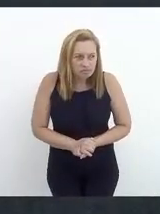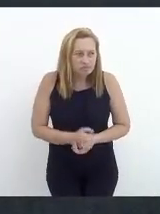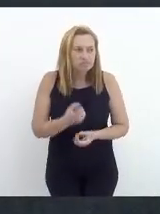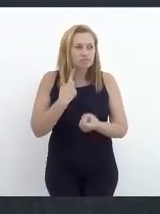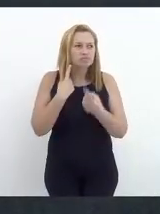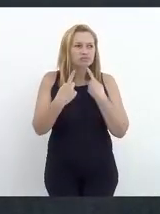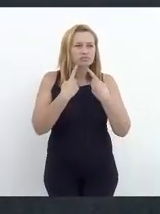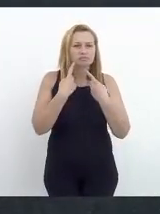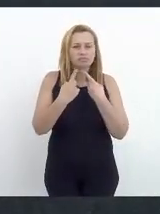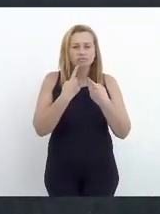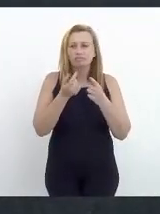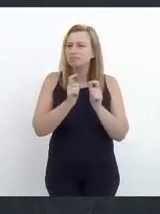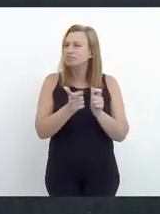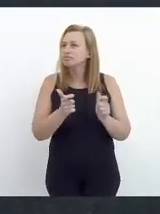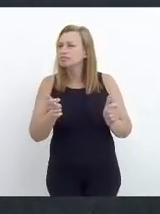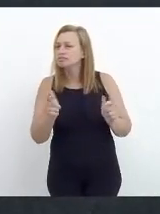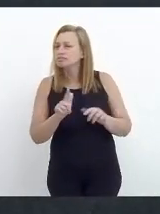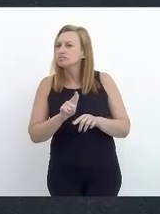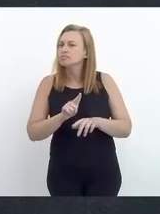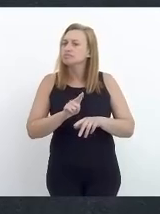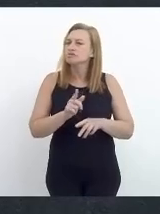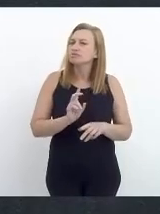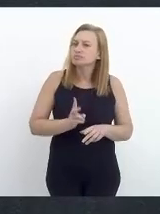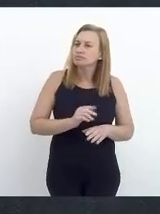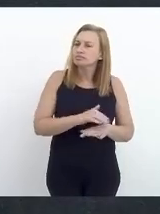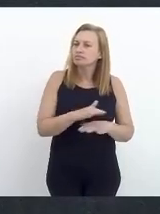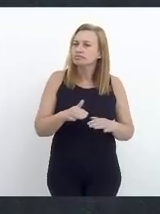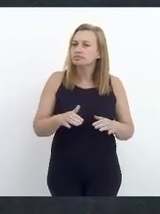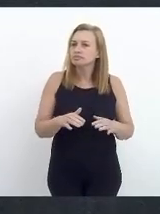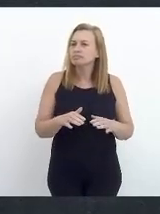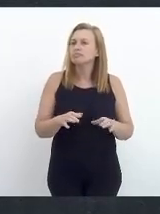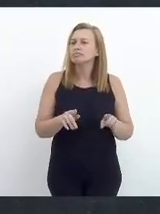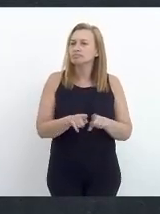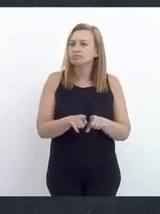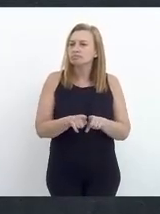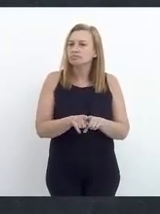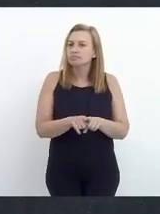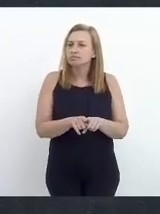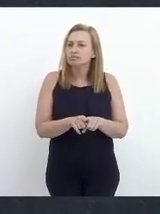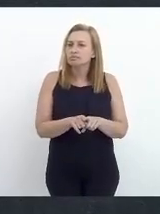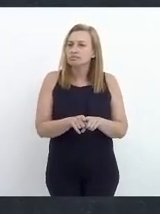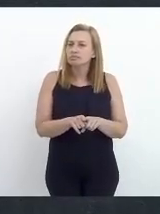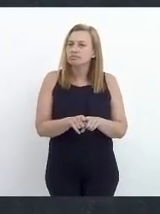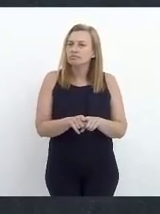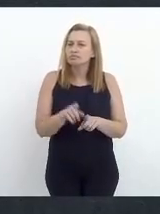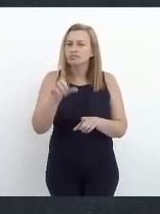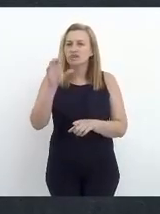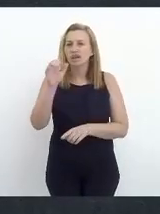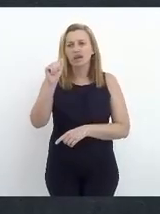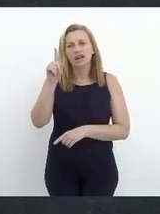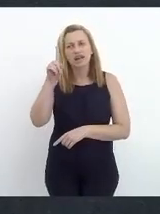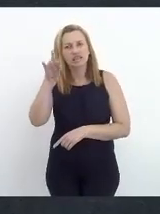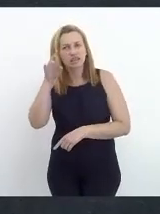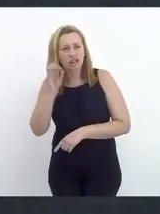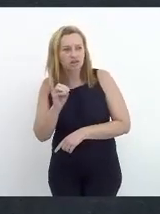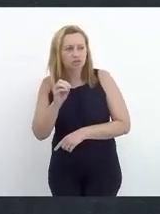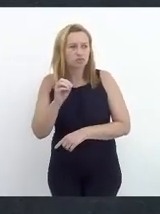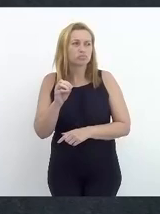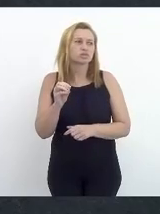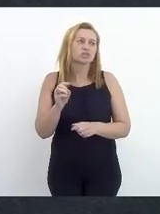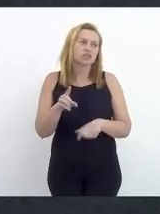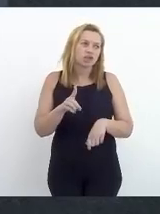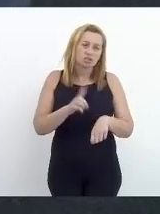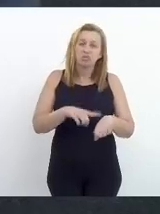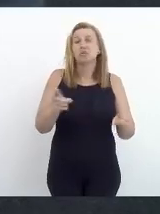o tempo todo, participado de todas as rodadas, e tem, inclusive, publicamente dito que considero esse calendário muito apertado,